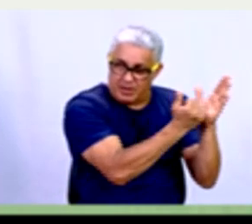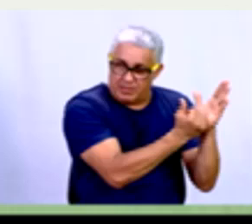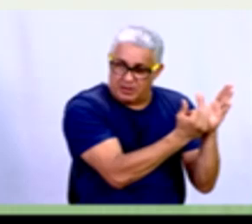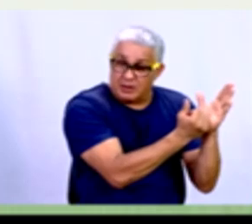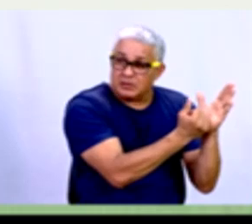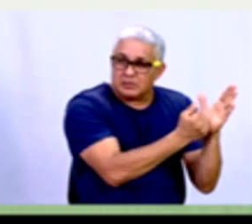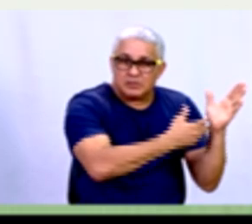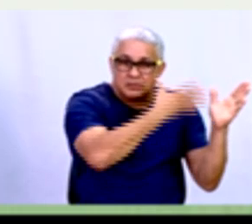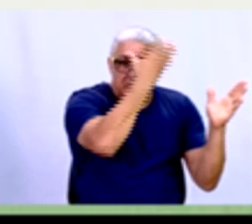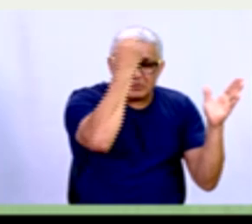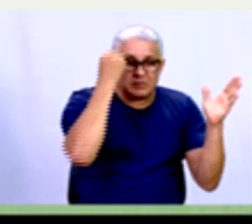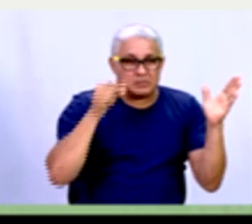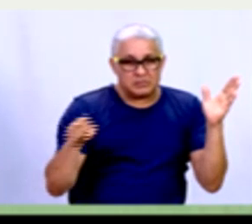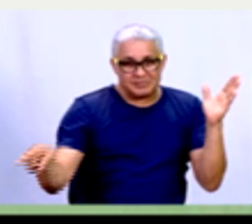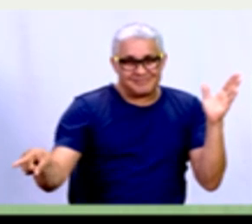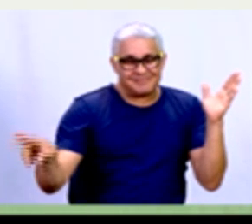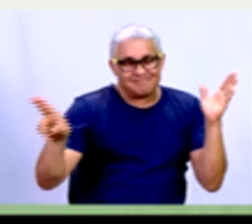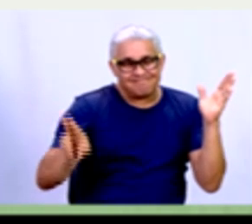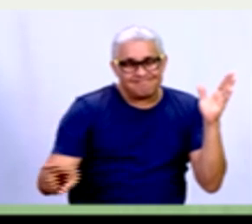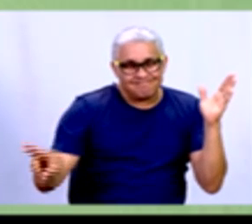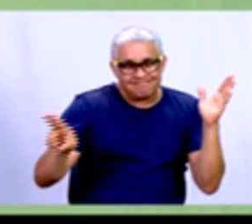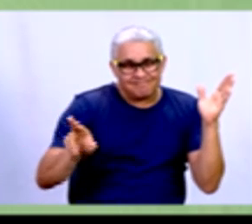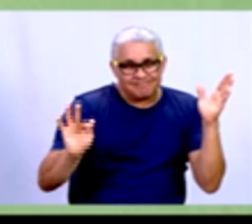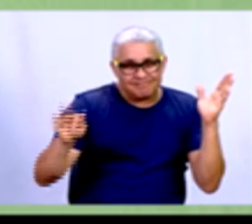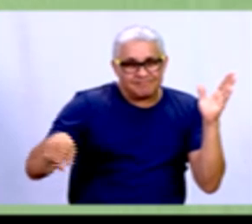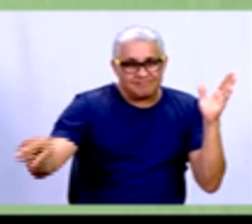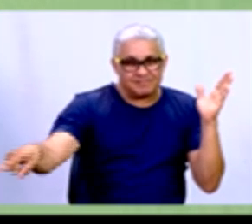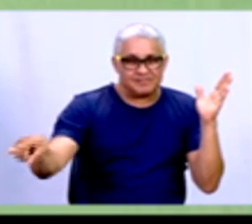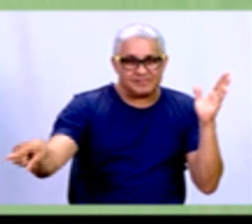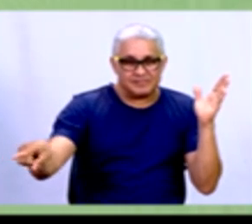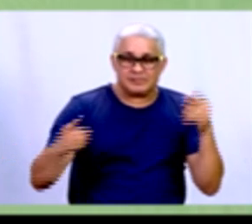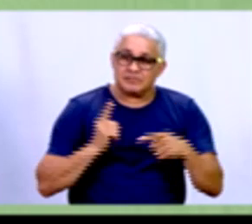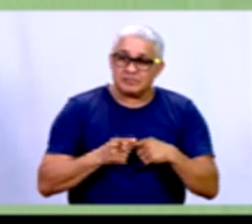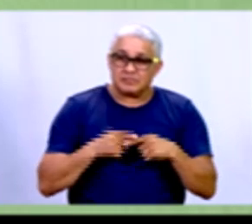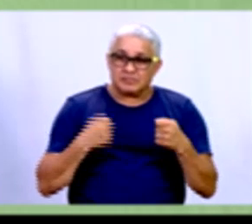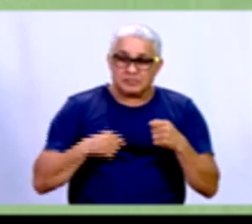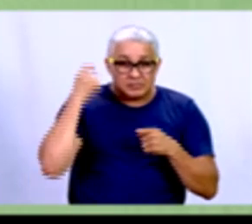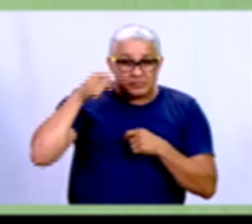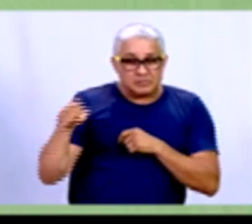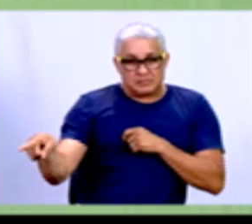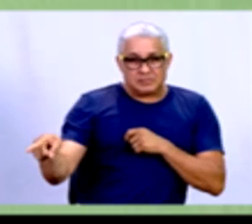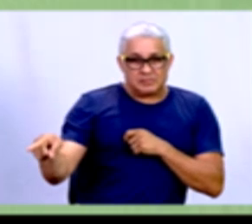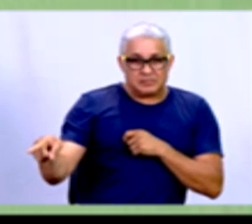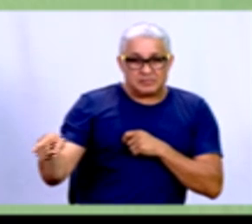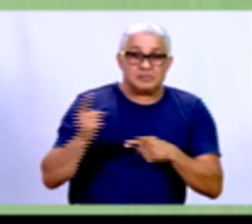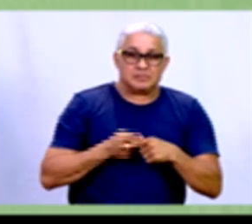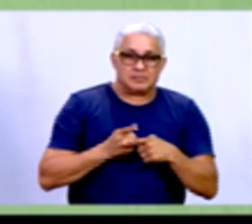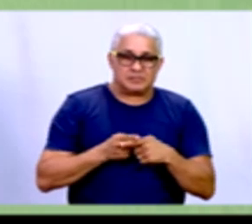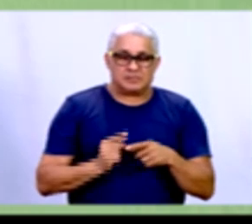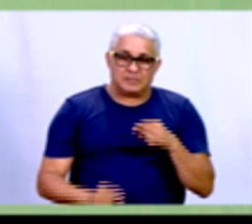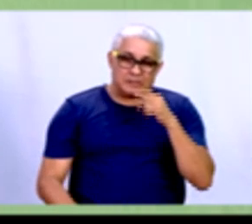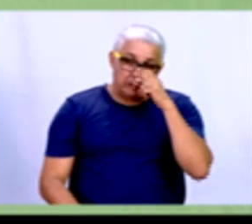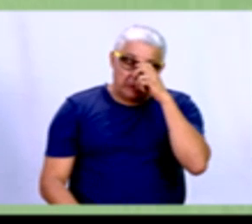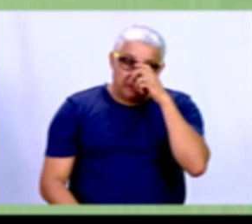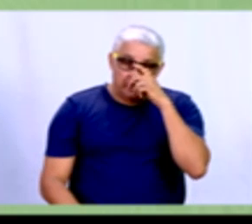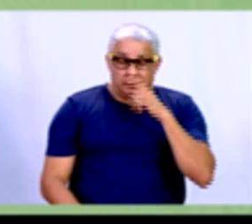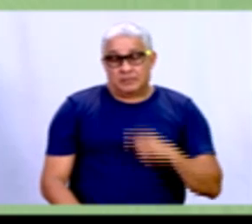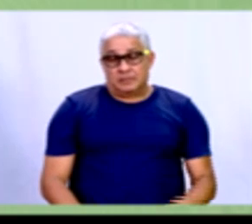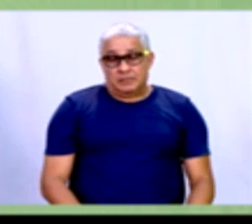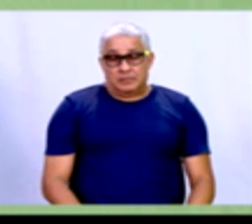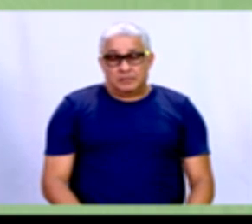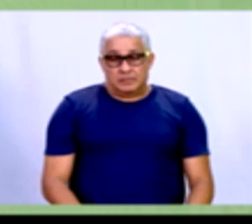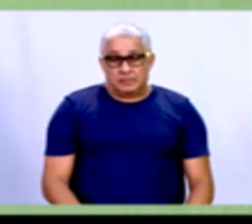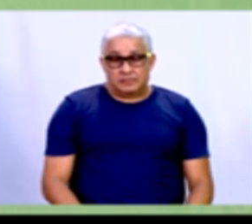lembro do meu usuário final. E por que eu tenho que me preocupar com isso, né? Por que eu tenho que me